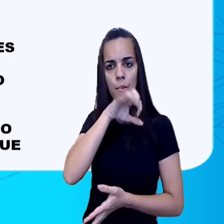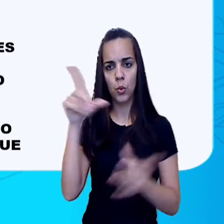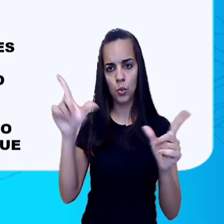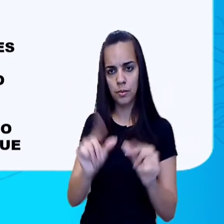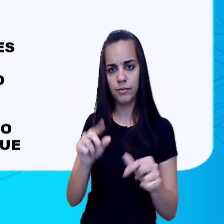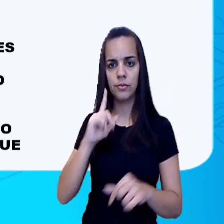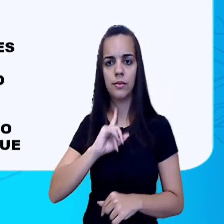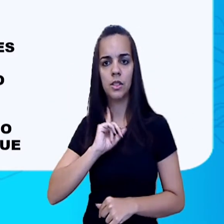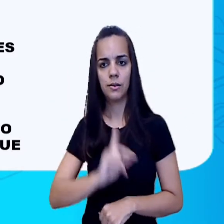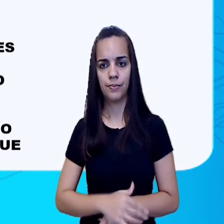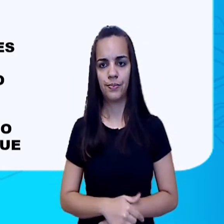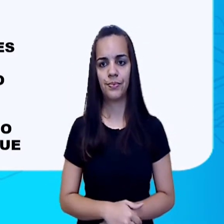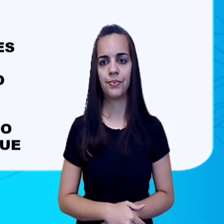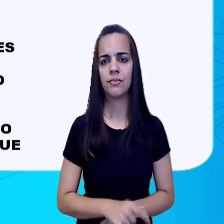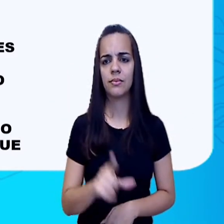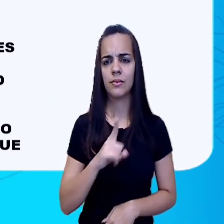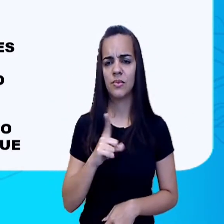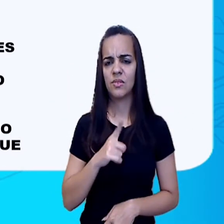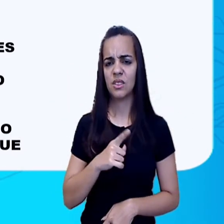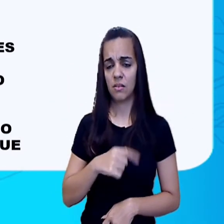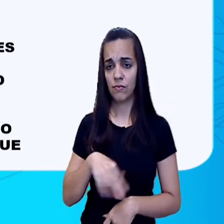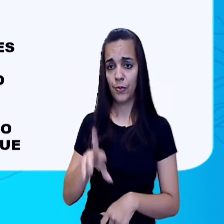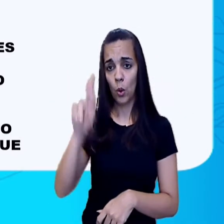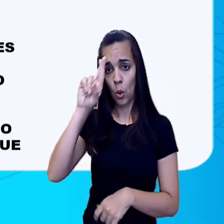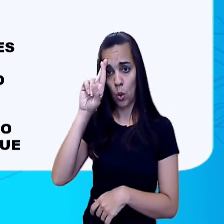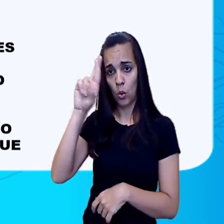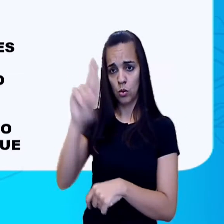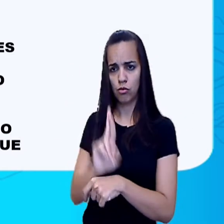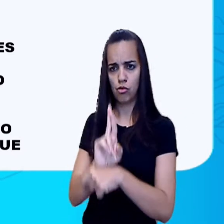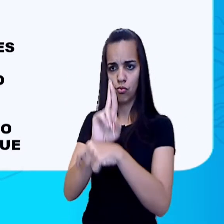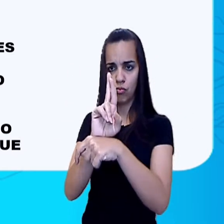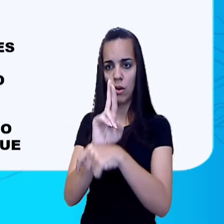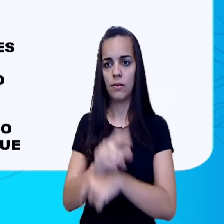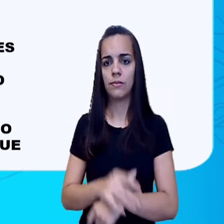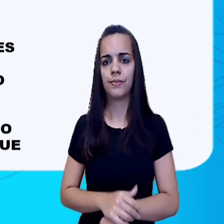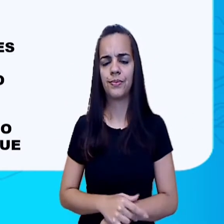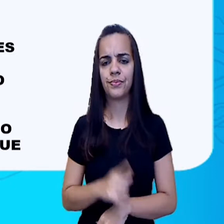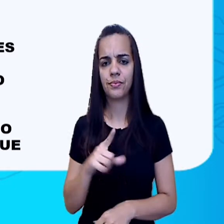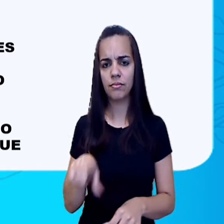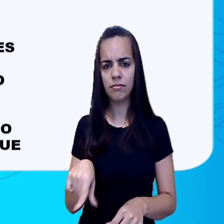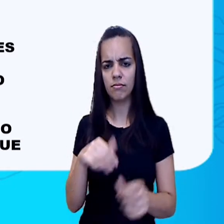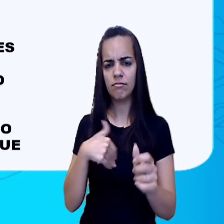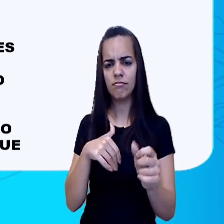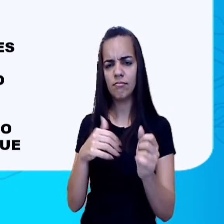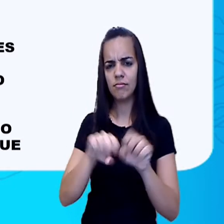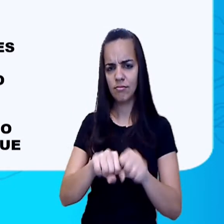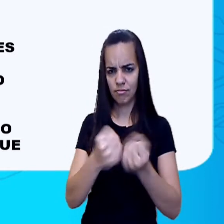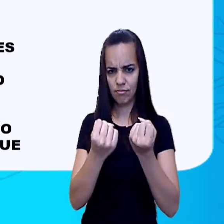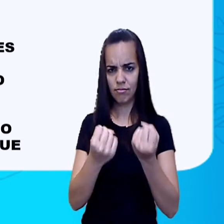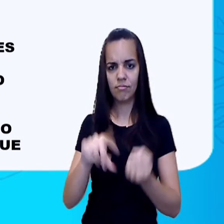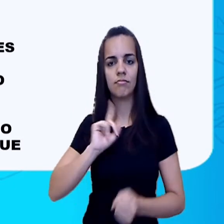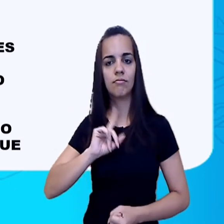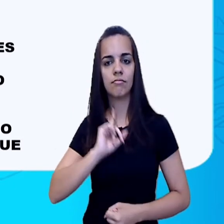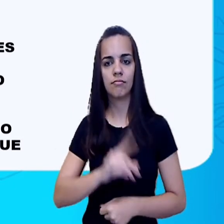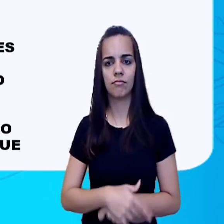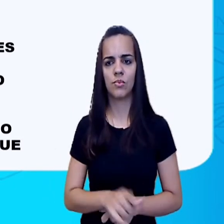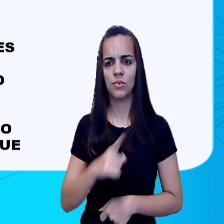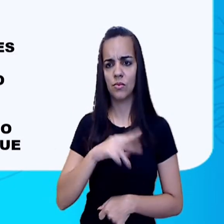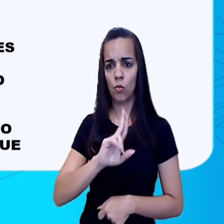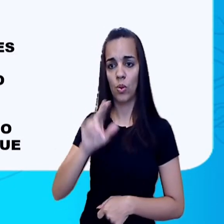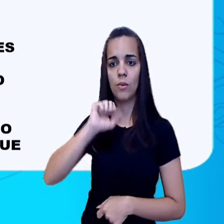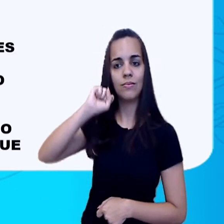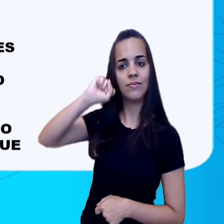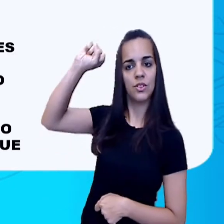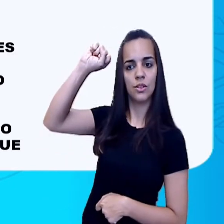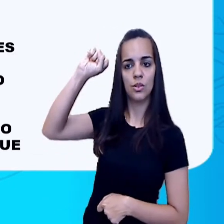inconfidentes, líderes da Inconfidência Mineira, que eram liderados pelo Joaquim da